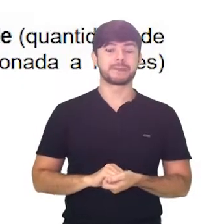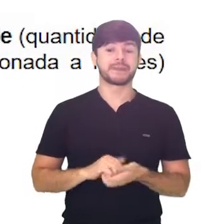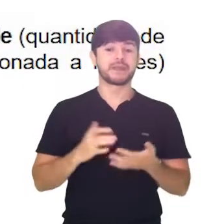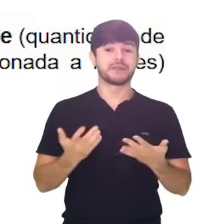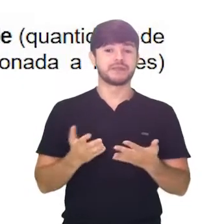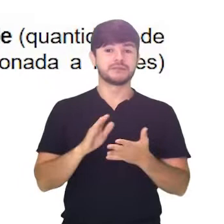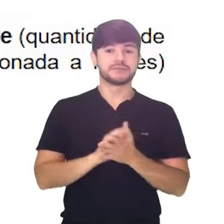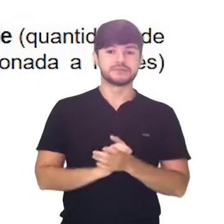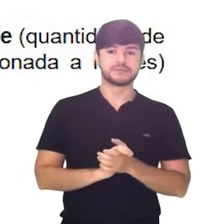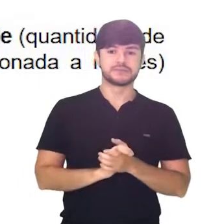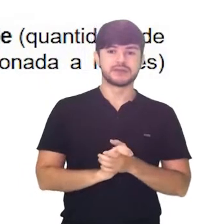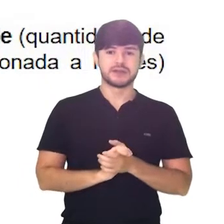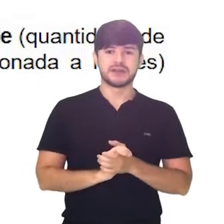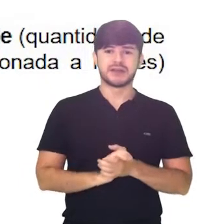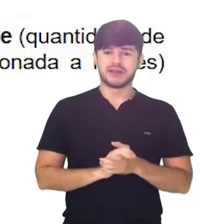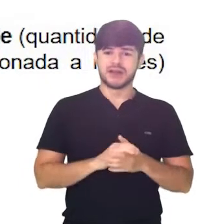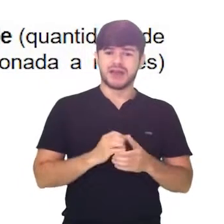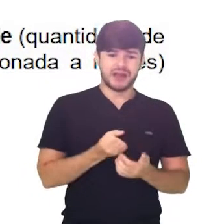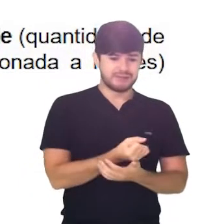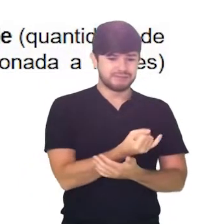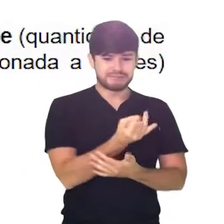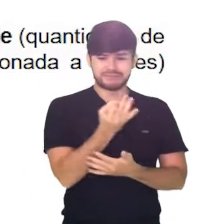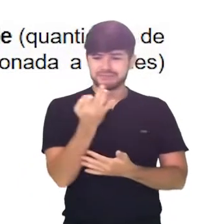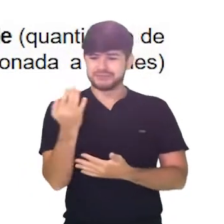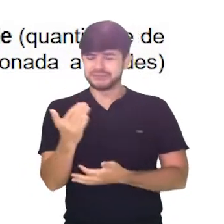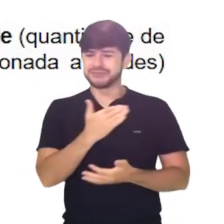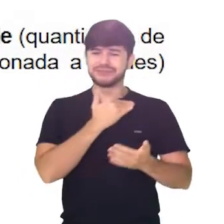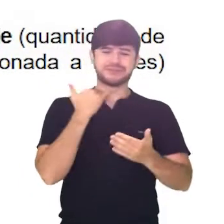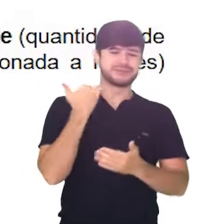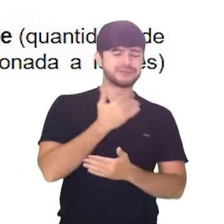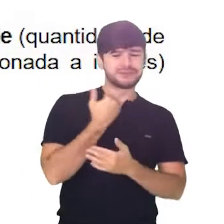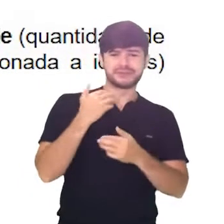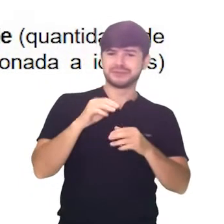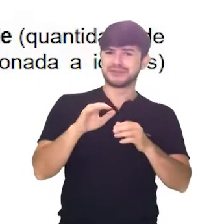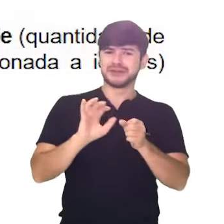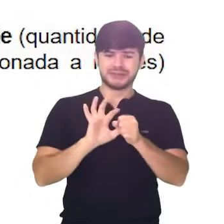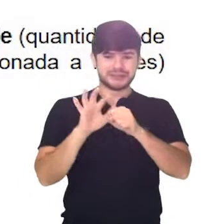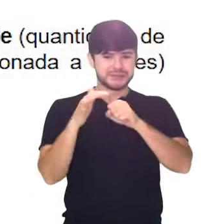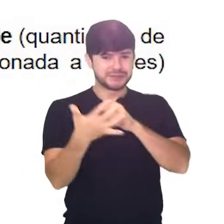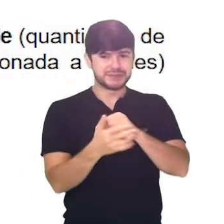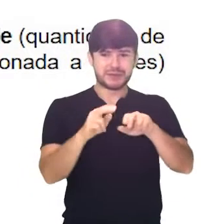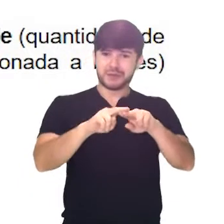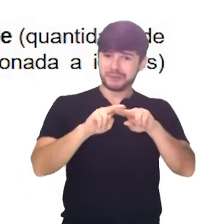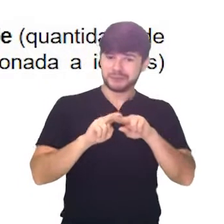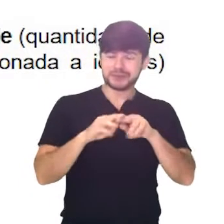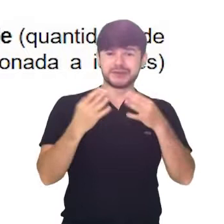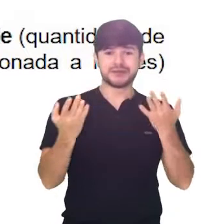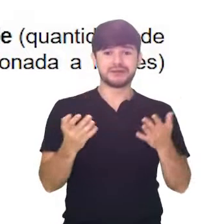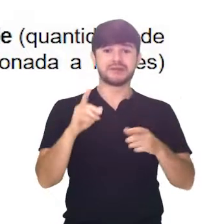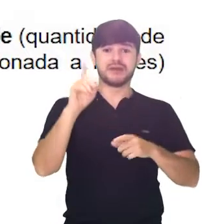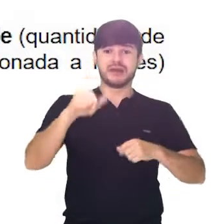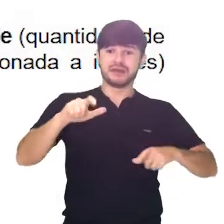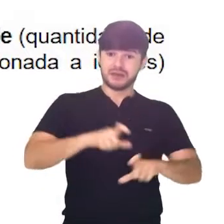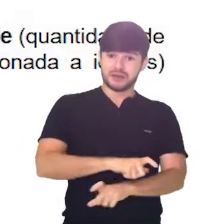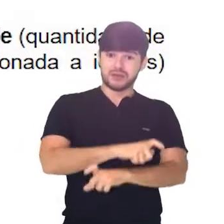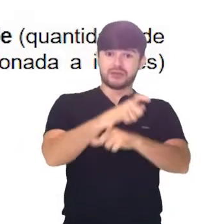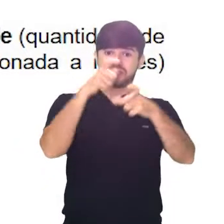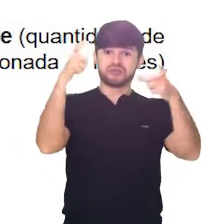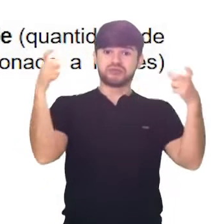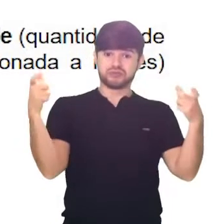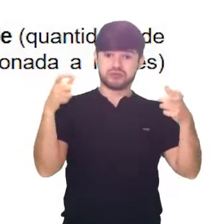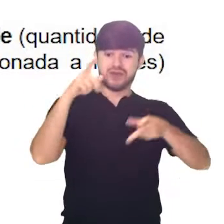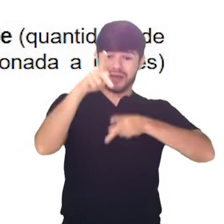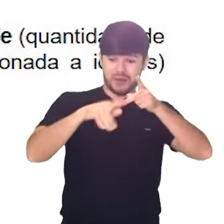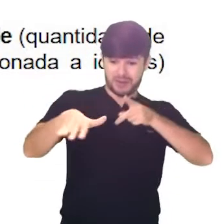A proporção de mortes por casos de Covid-19, a doença causada pelo novo coronavírus, é maior entre a população com